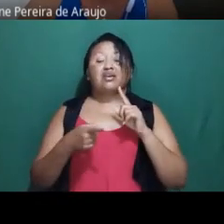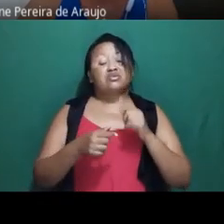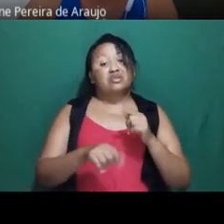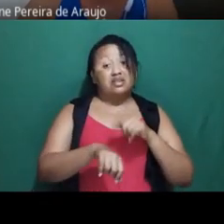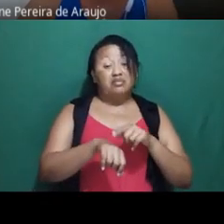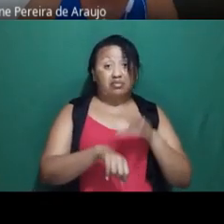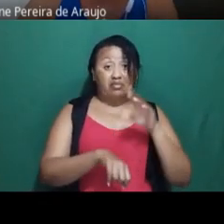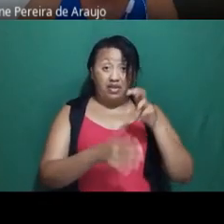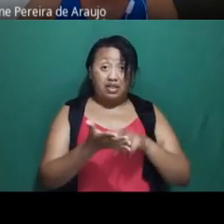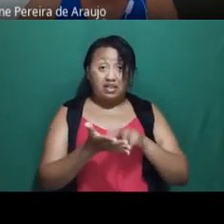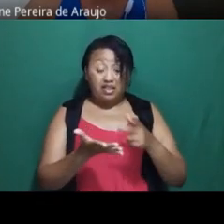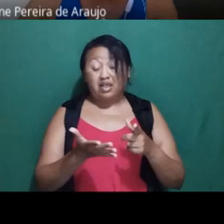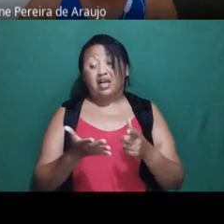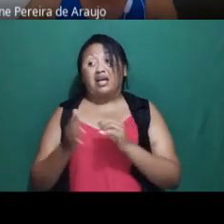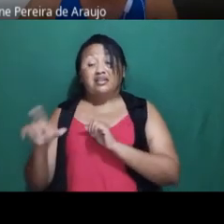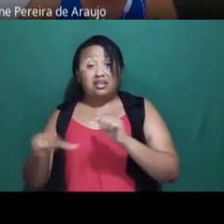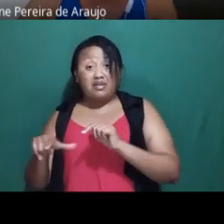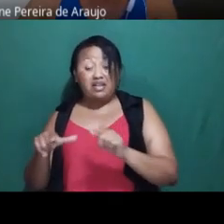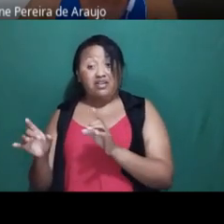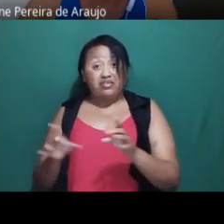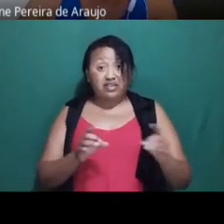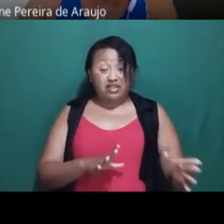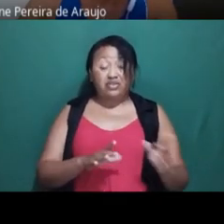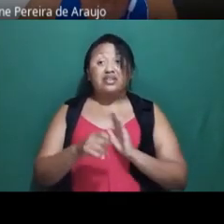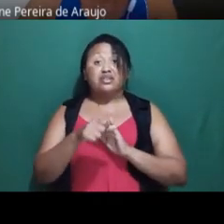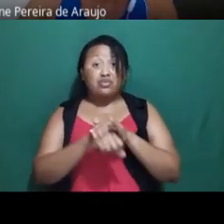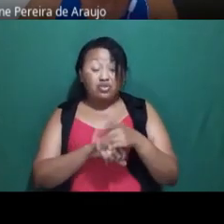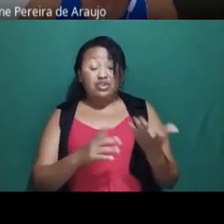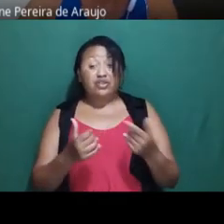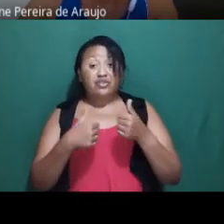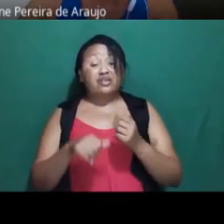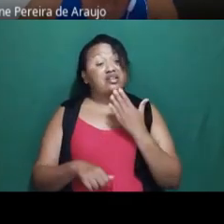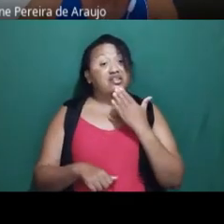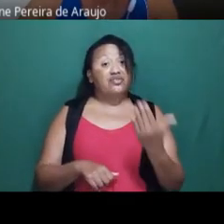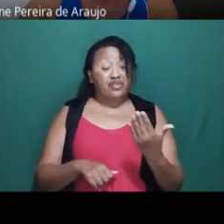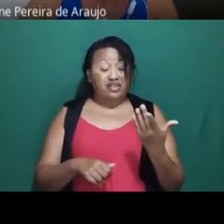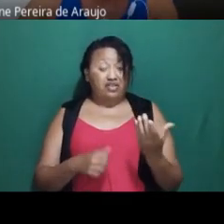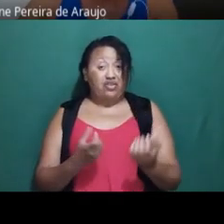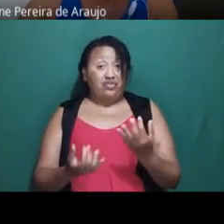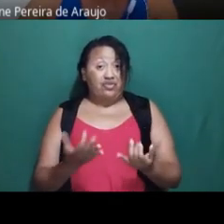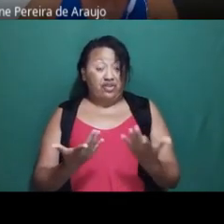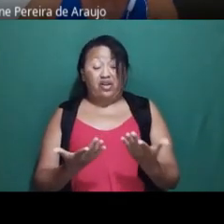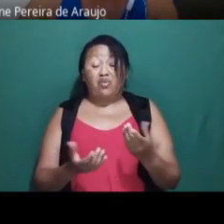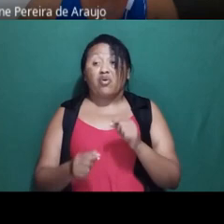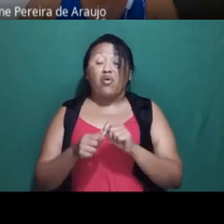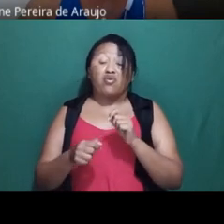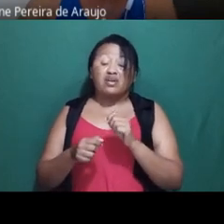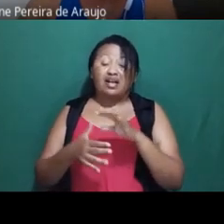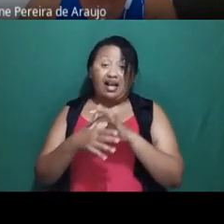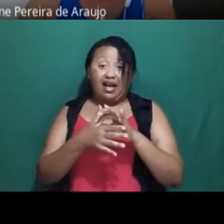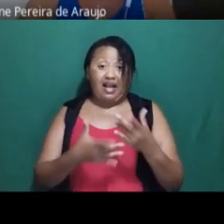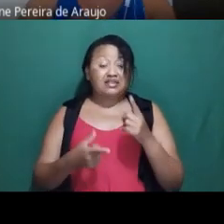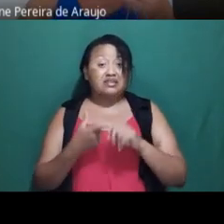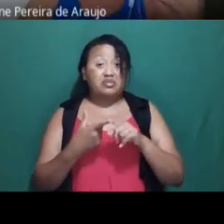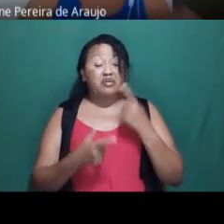dia de intervalo de outros serviços e à noite passava-se para a porta de venda e defronte de um fogareiro de Barro fritava fígado e frigia